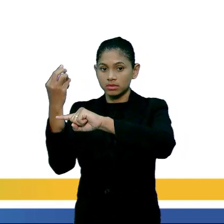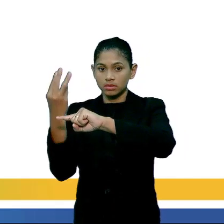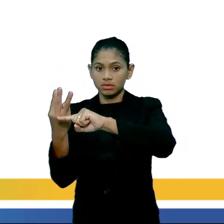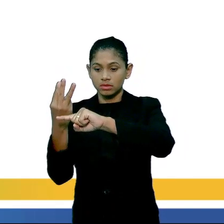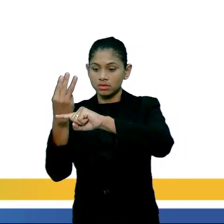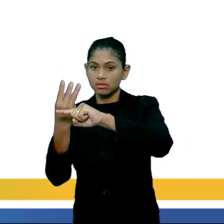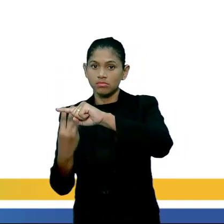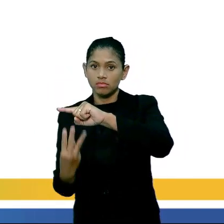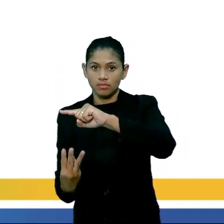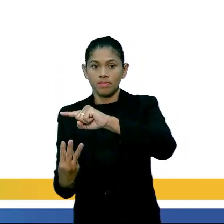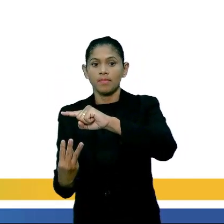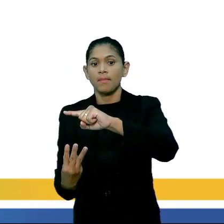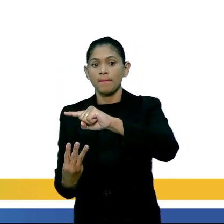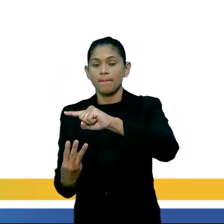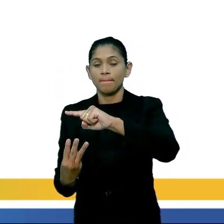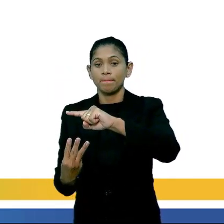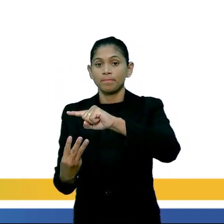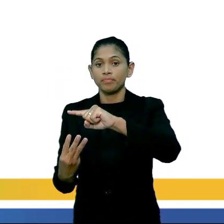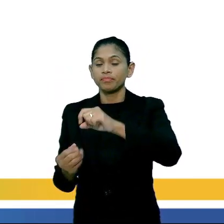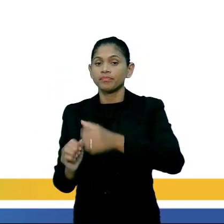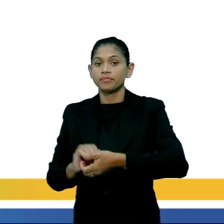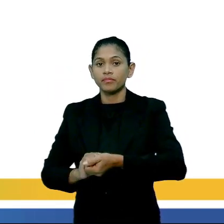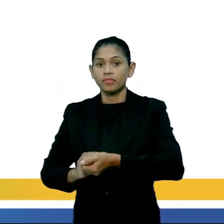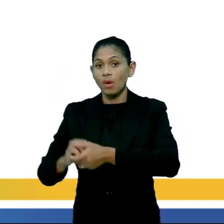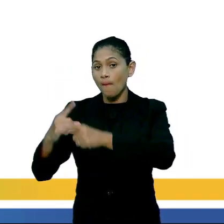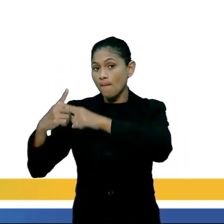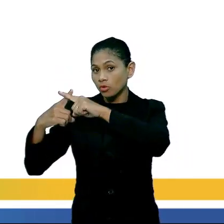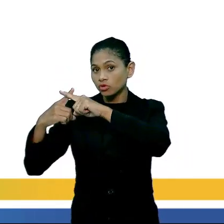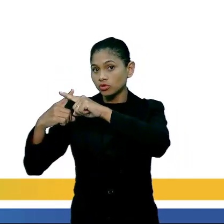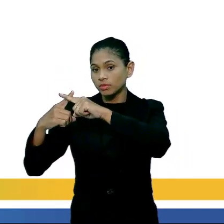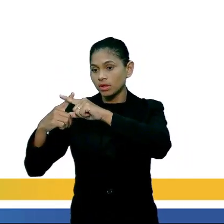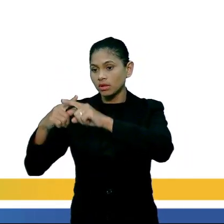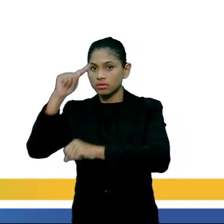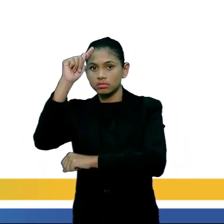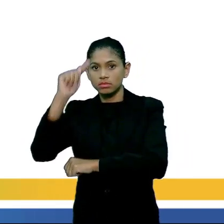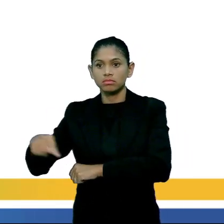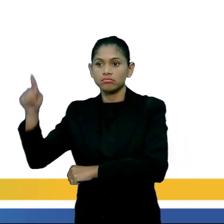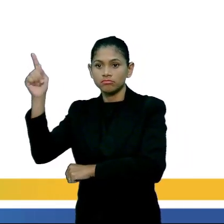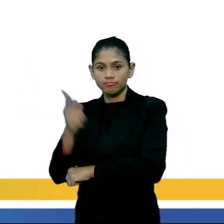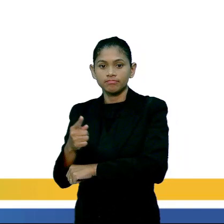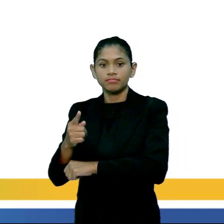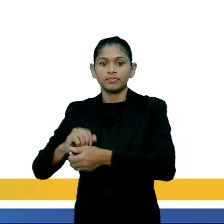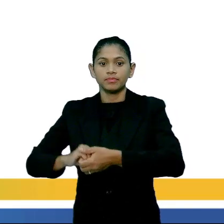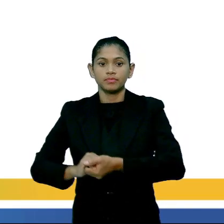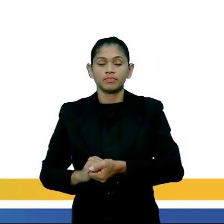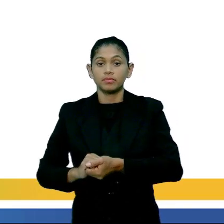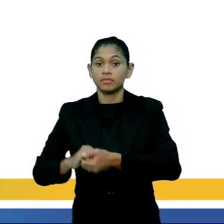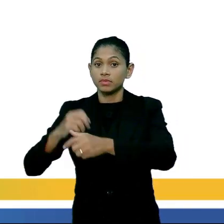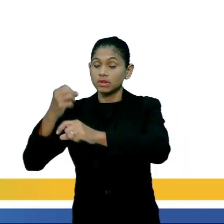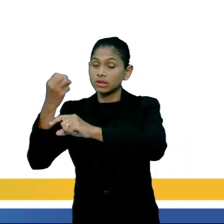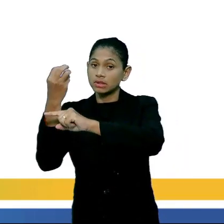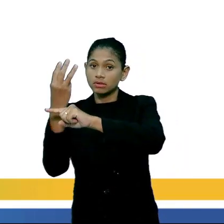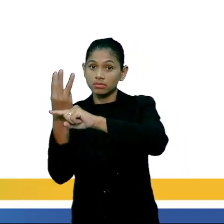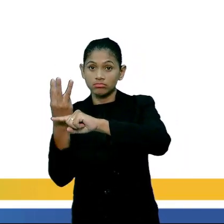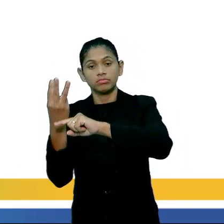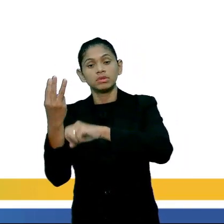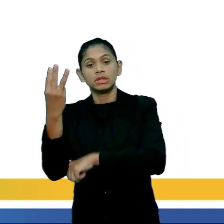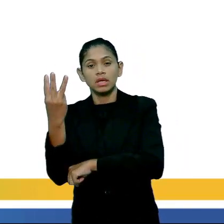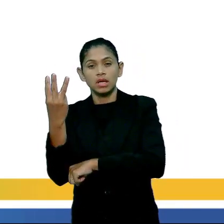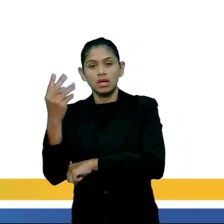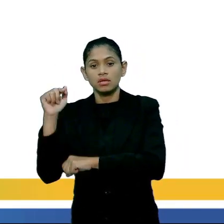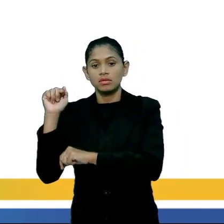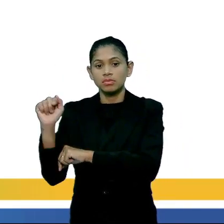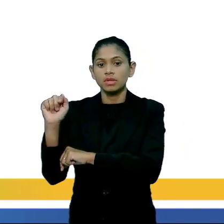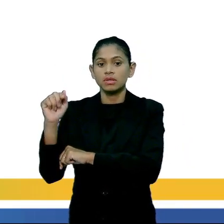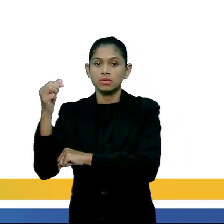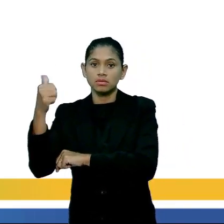3. Multiplicando de forma cruzada, nós temos 3 vezes 15, raiz de